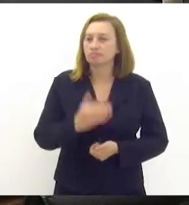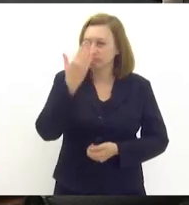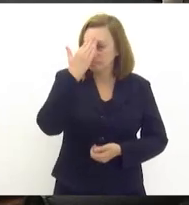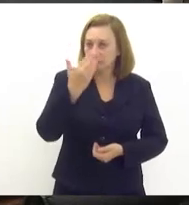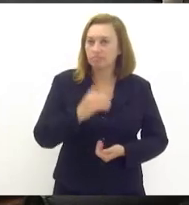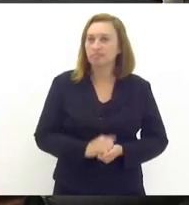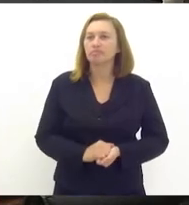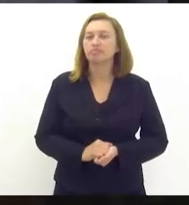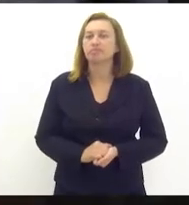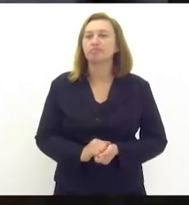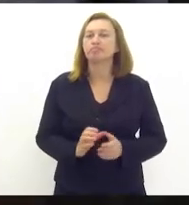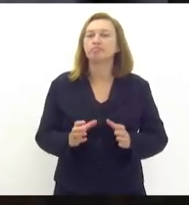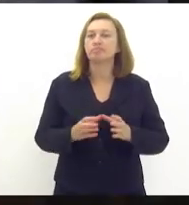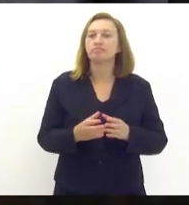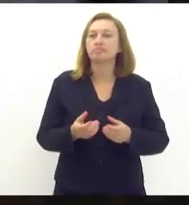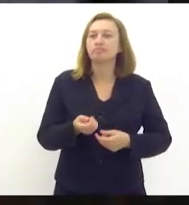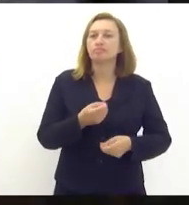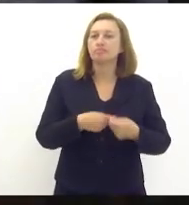obrigado economia